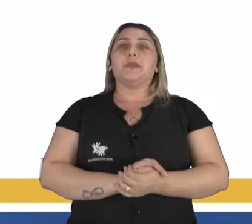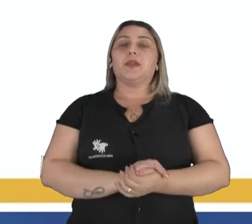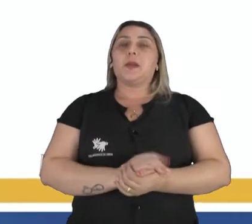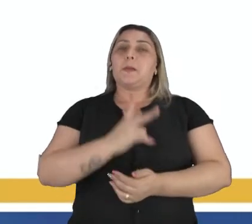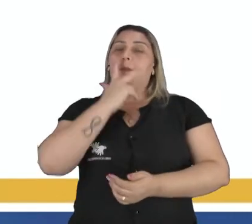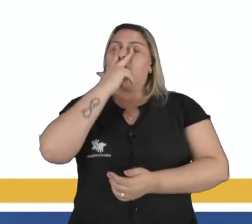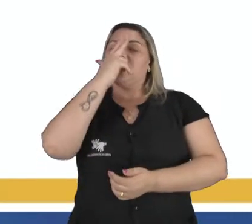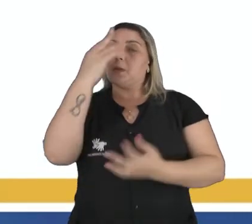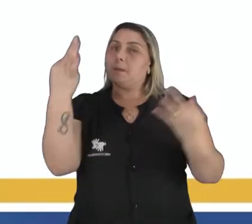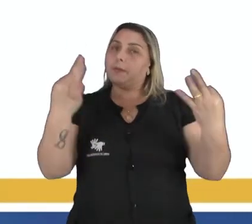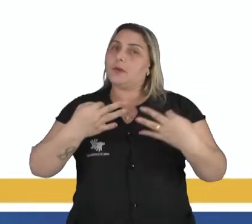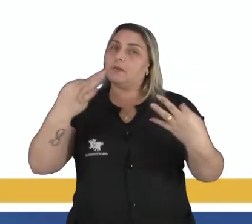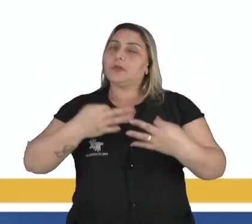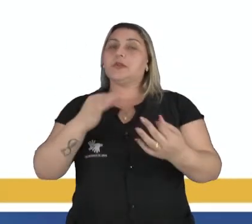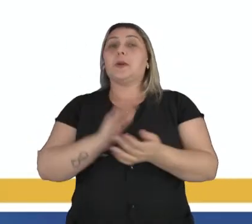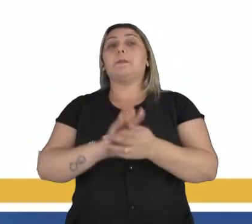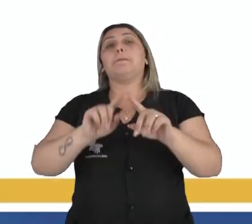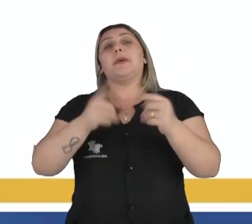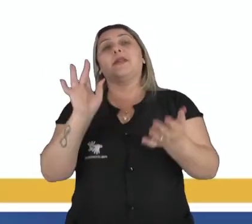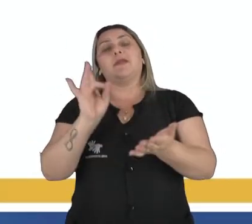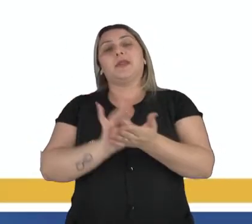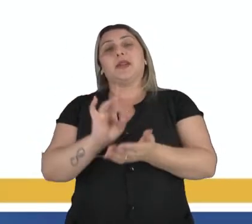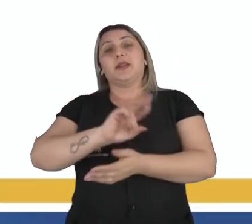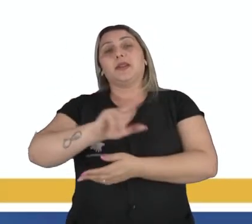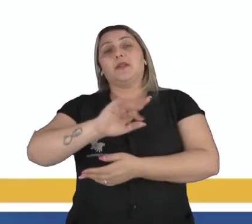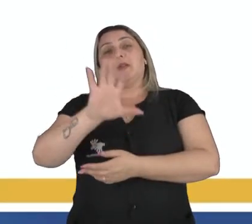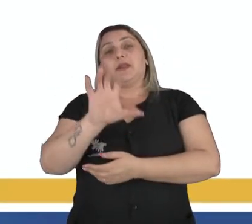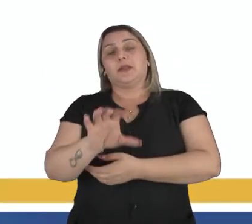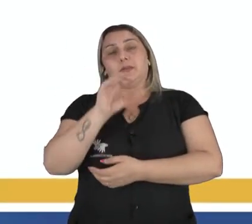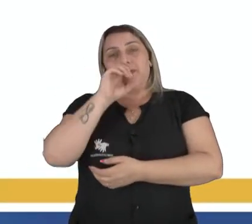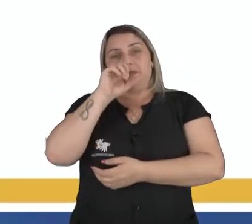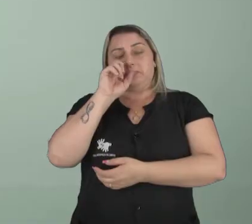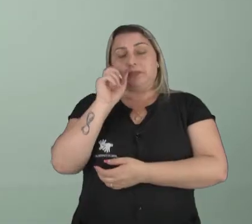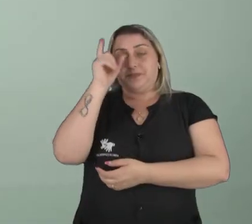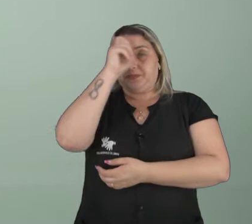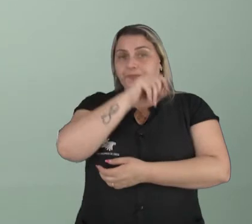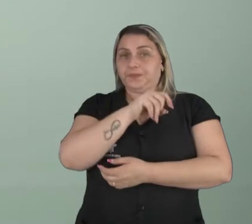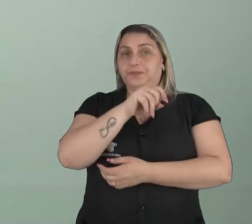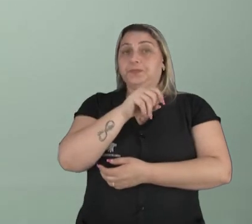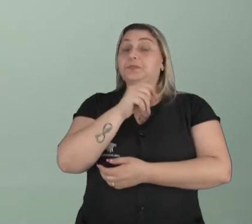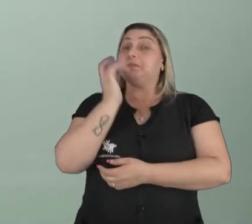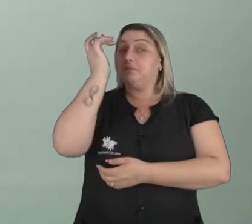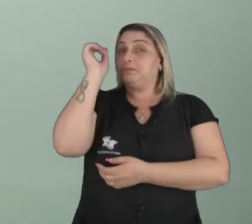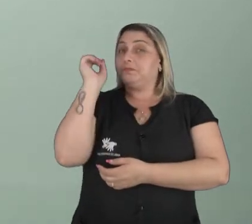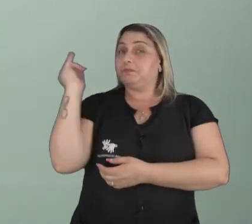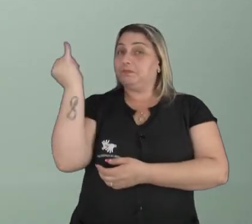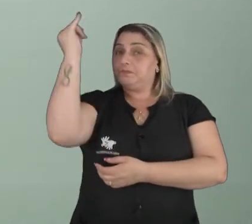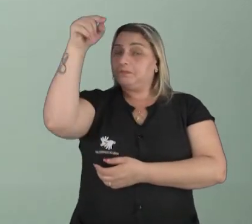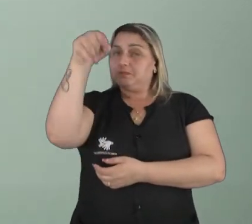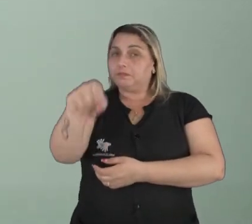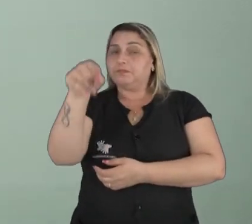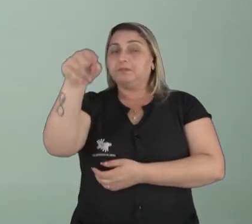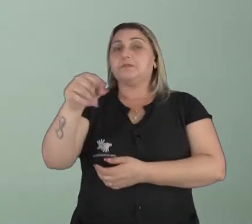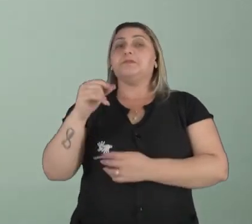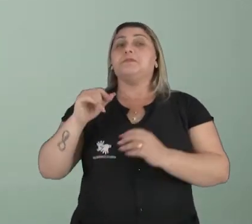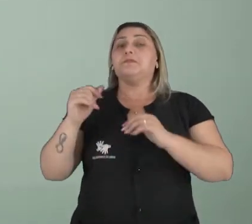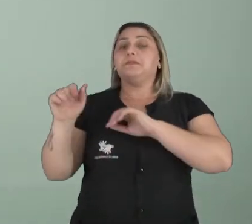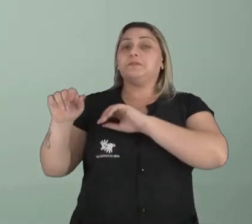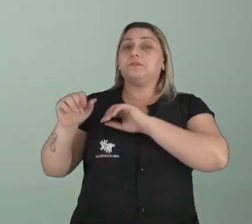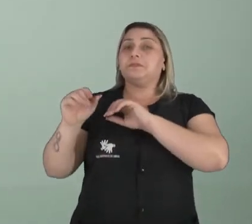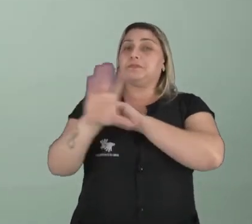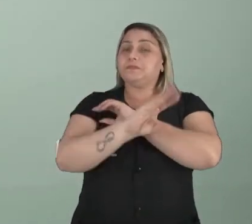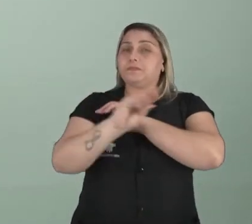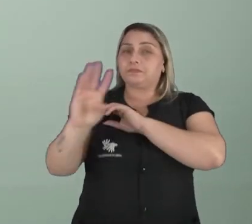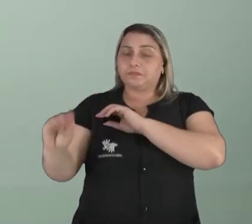deixa tudo parecendo muito bonito mas a realidade não é aquela interessante que você adolescente que ela nosso público alto